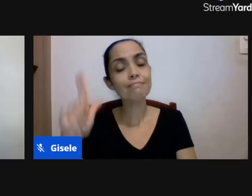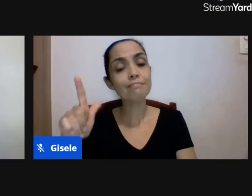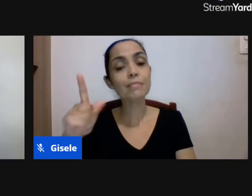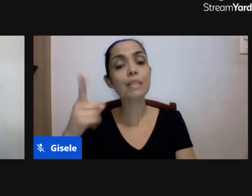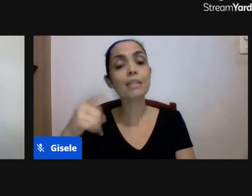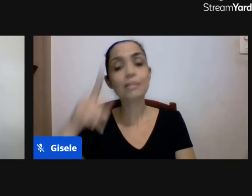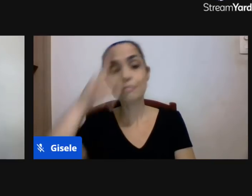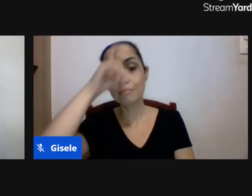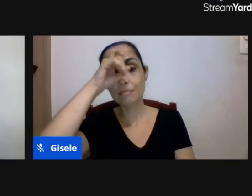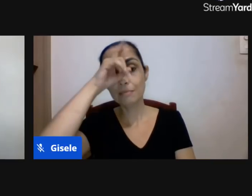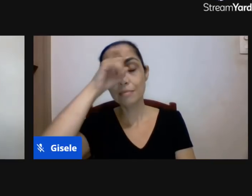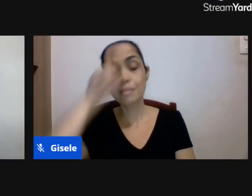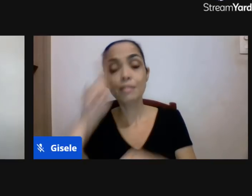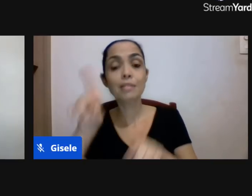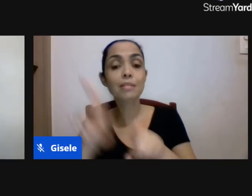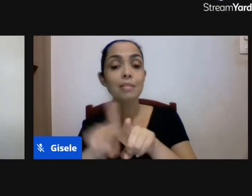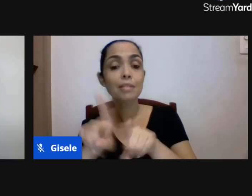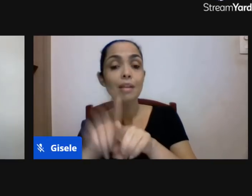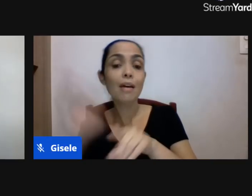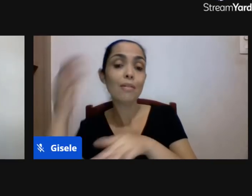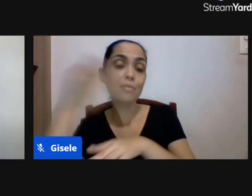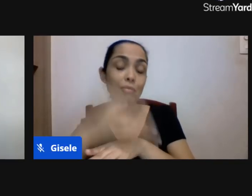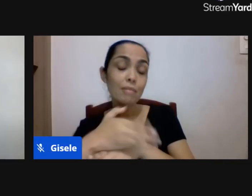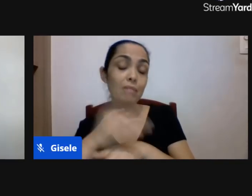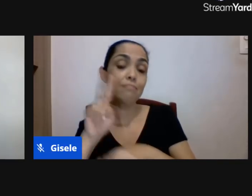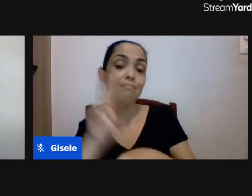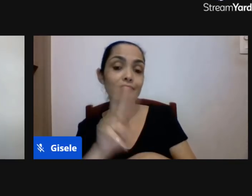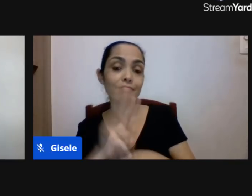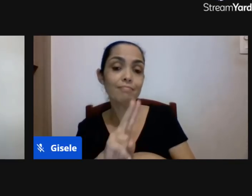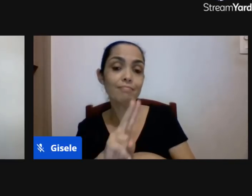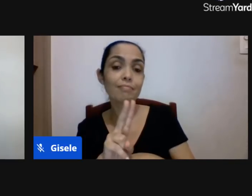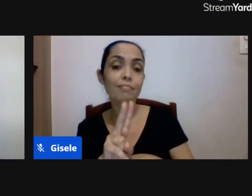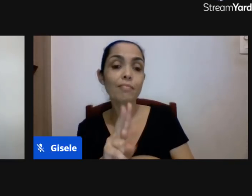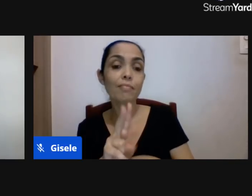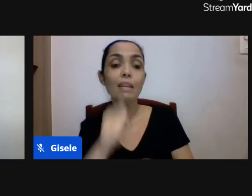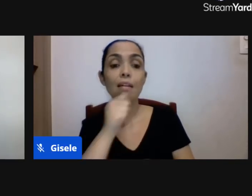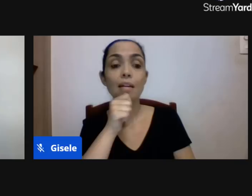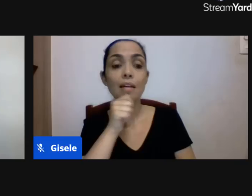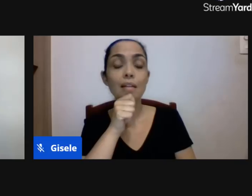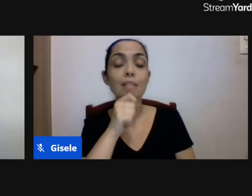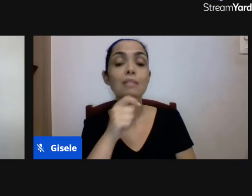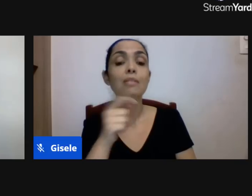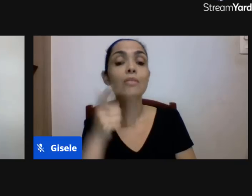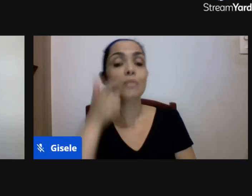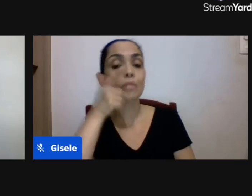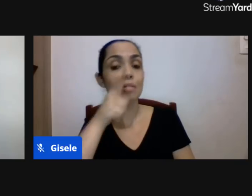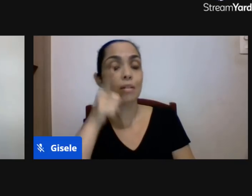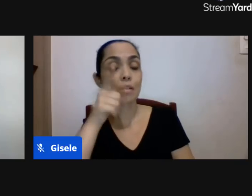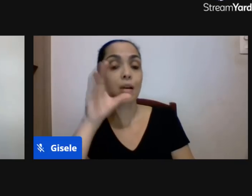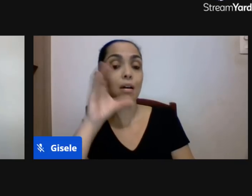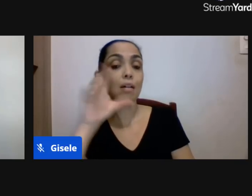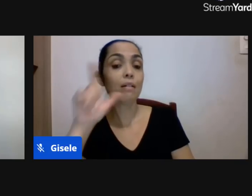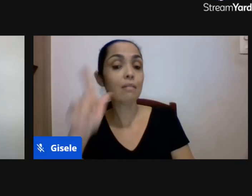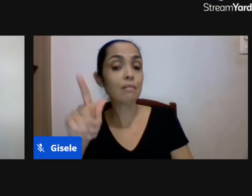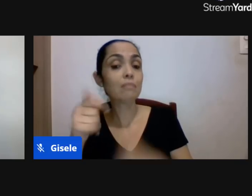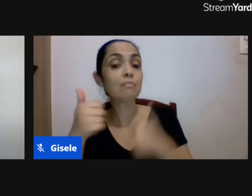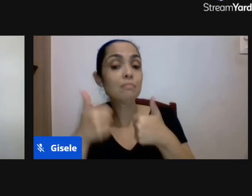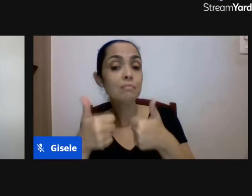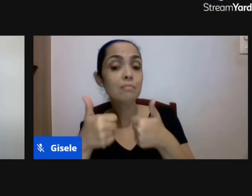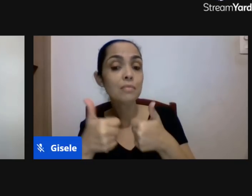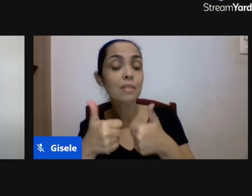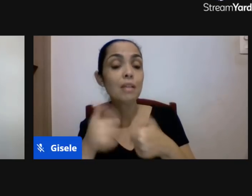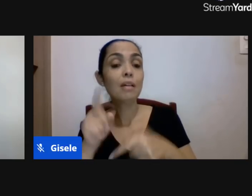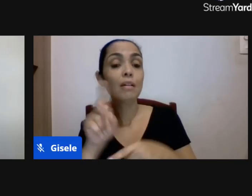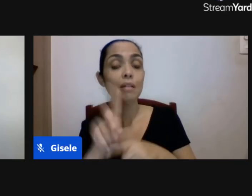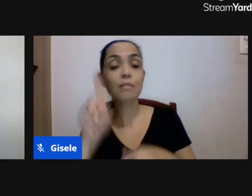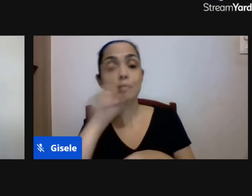estão protegendo a nossa população. Né? Ainda que a gente não tenha conseguido isso para Campo Grande, ainda assim é uma medida de prevenção para